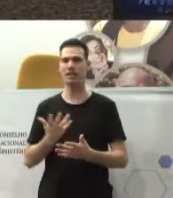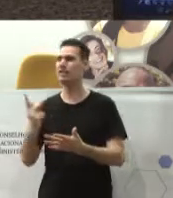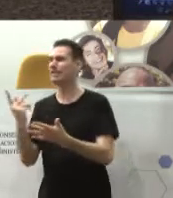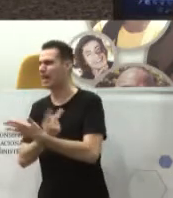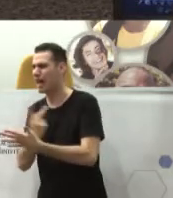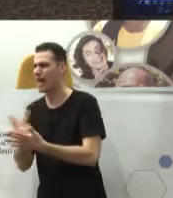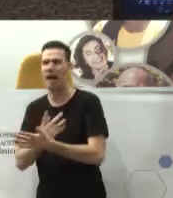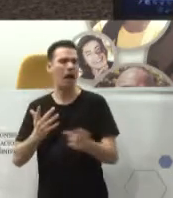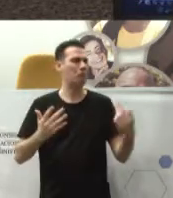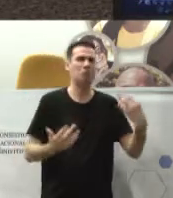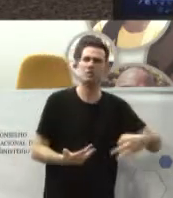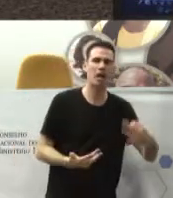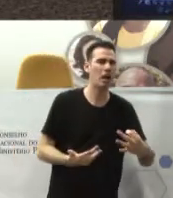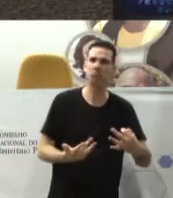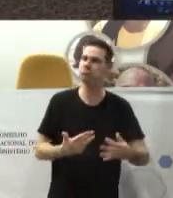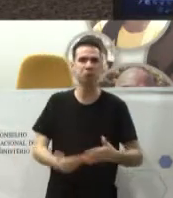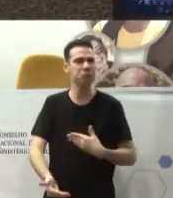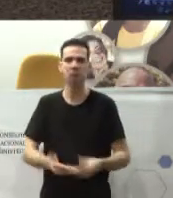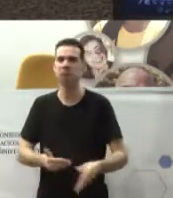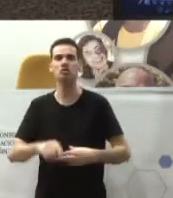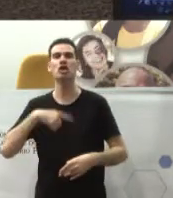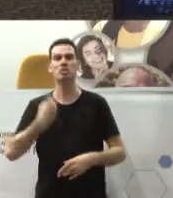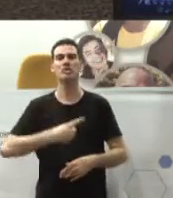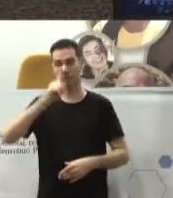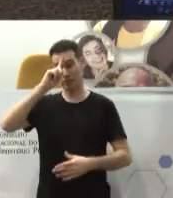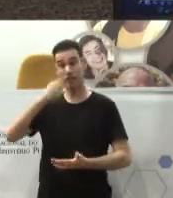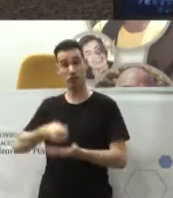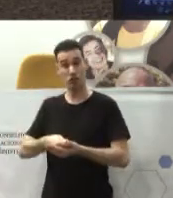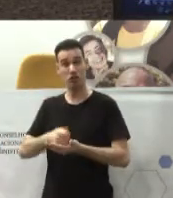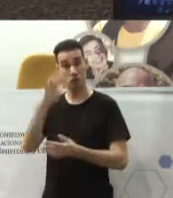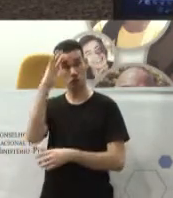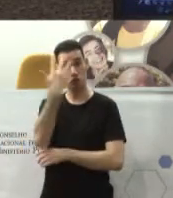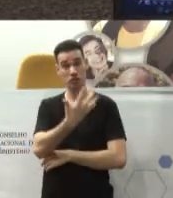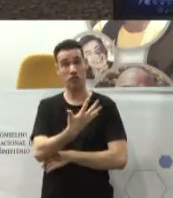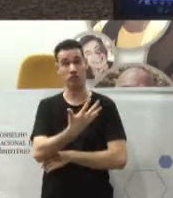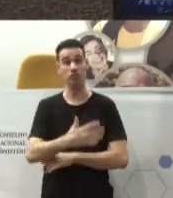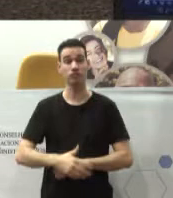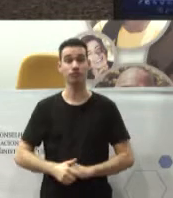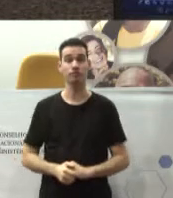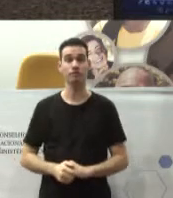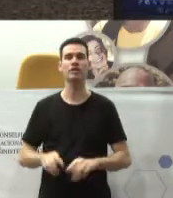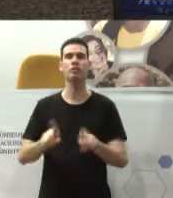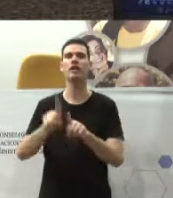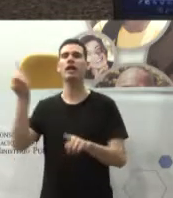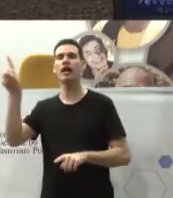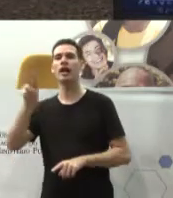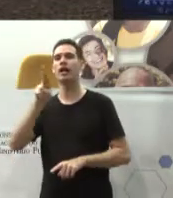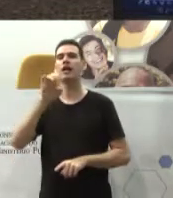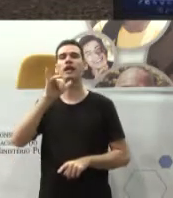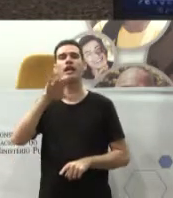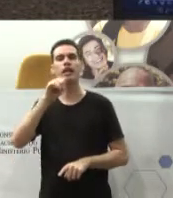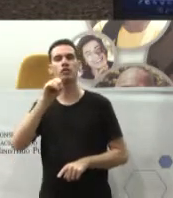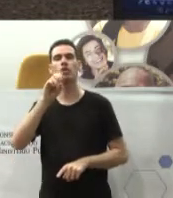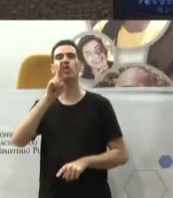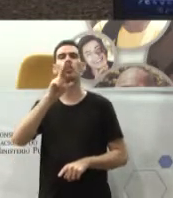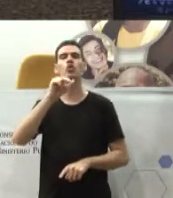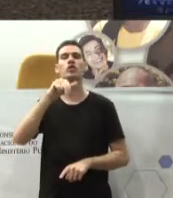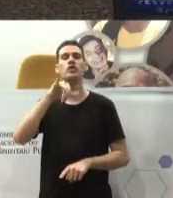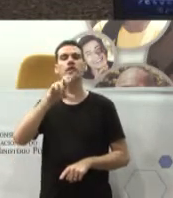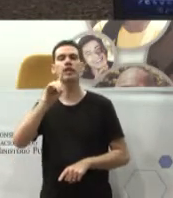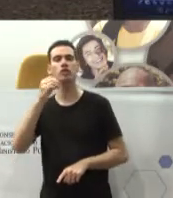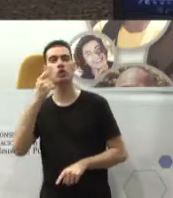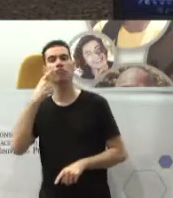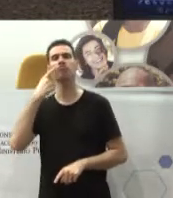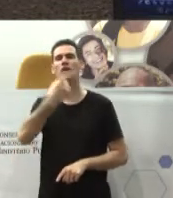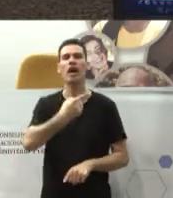interessa. Precisamos ter uma solução racional, o que nós queremos. O Reino Unido fala de forma muito clara.